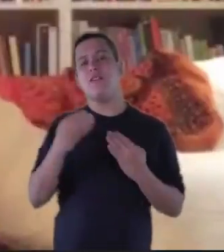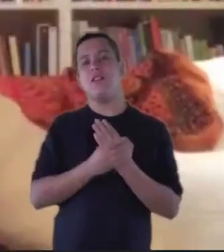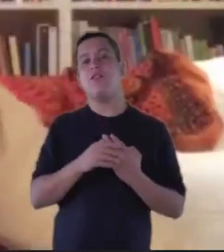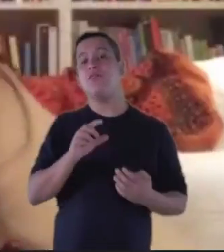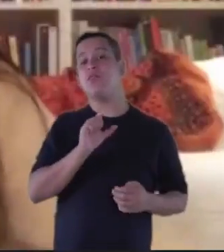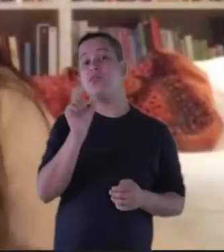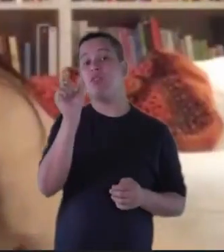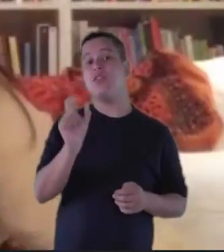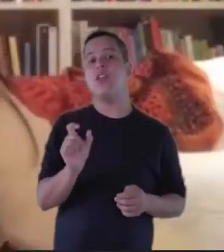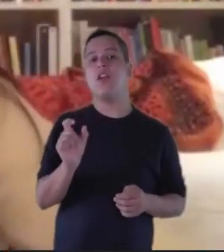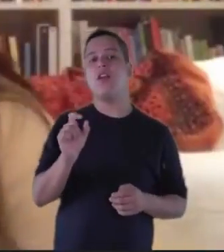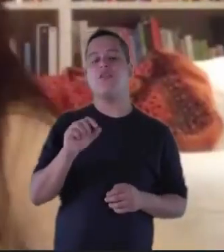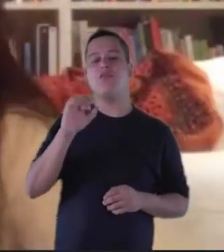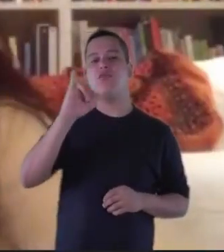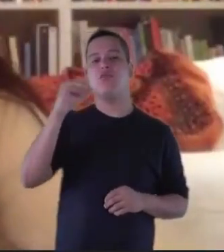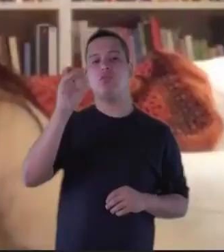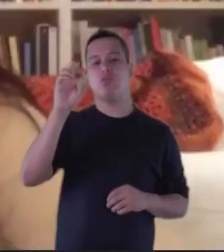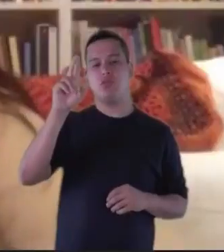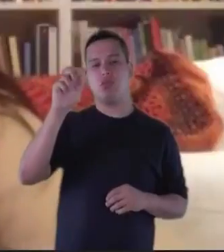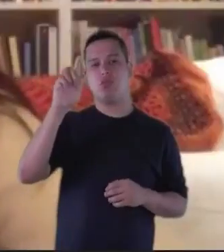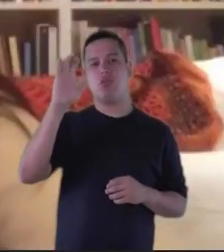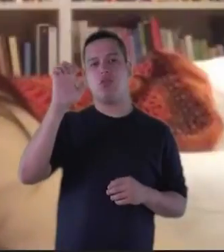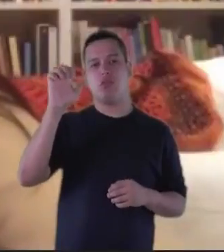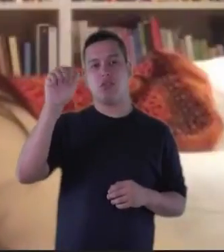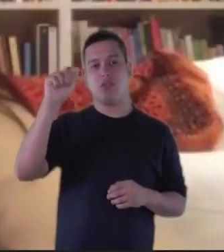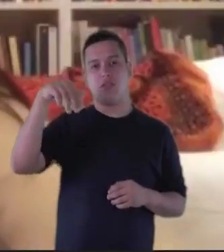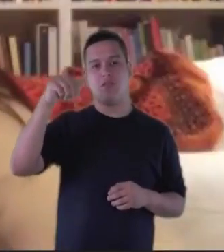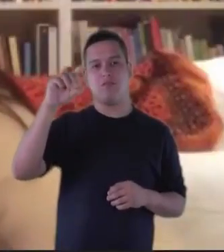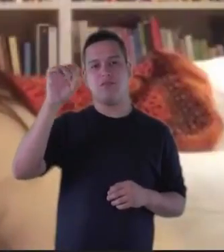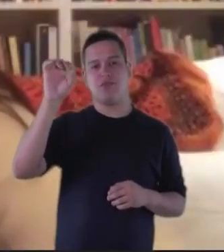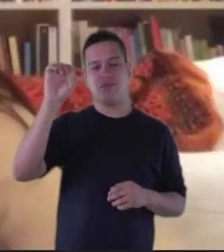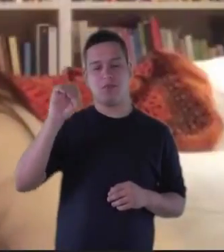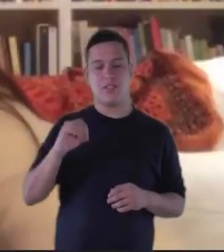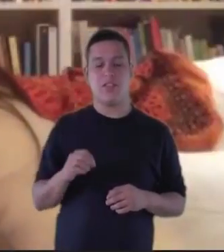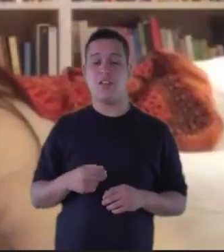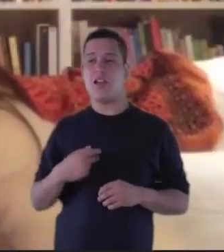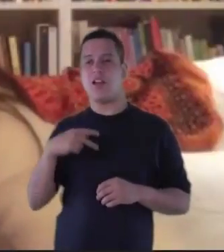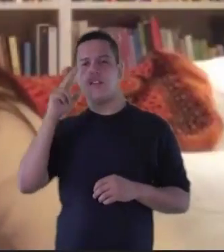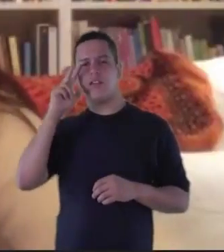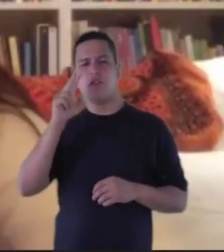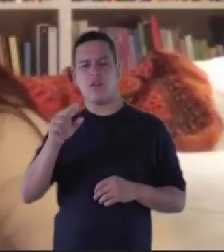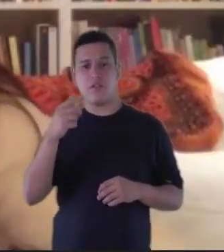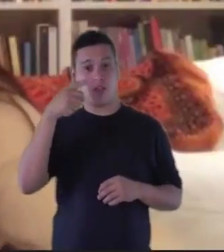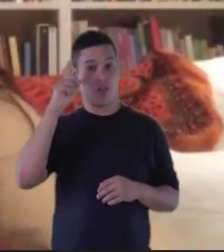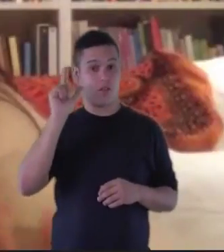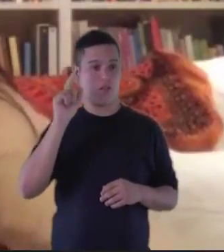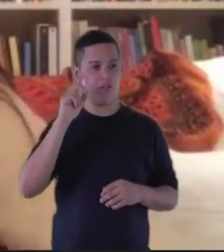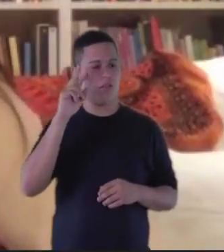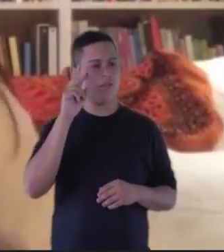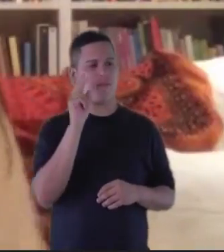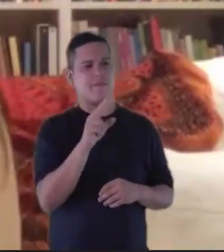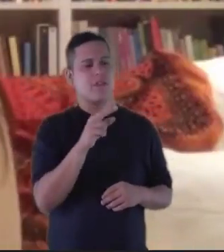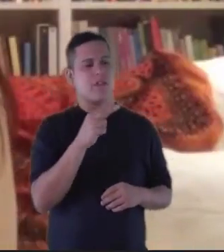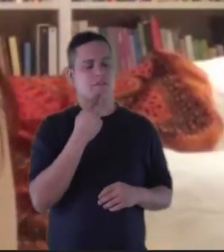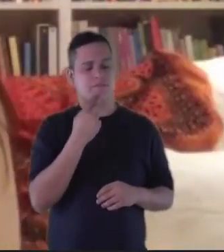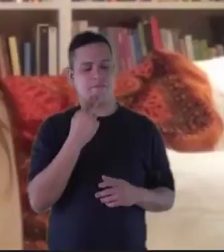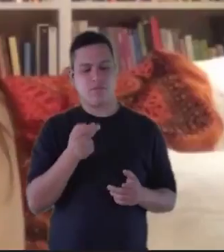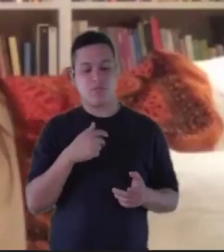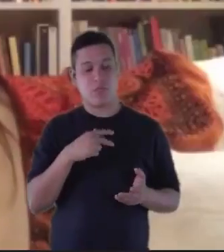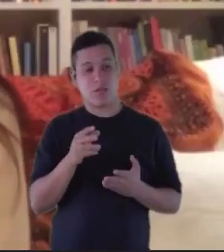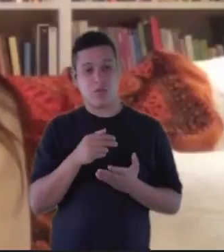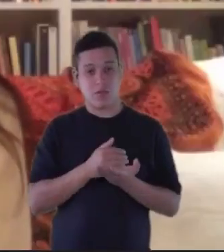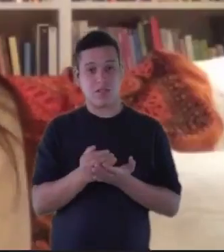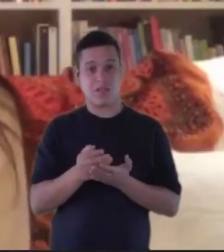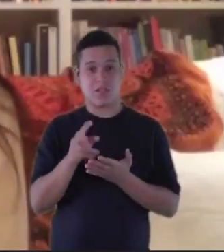cima. Ontem eu olhando aqui a estante vi a coleção e eu mergulhei no Jorge Amado